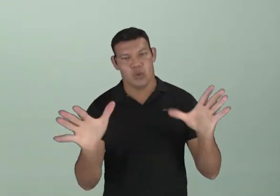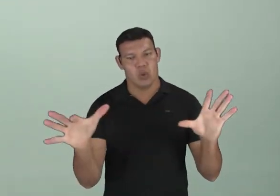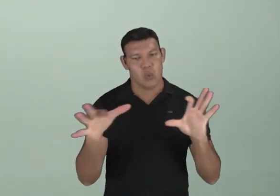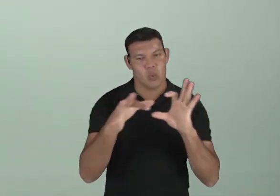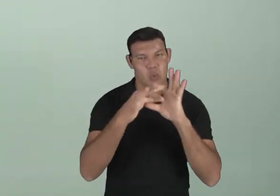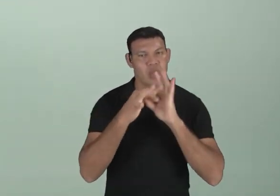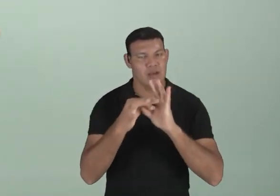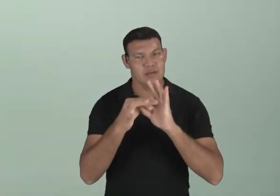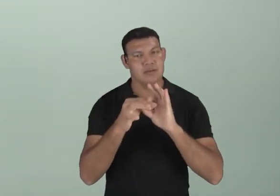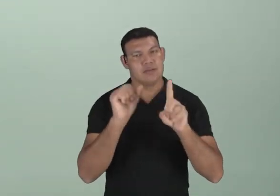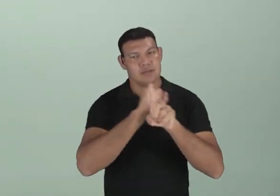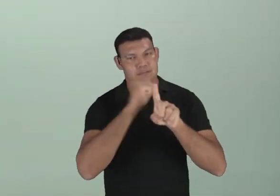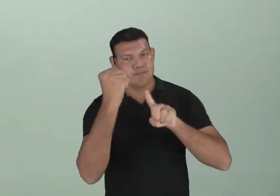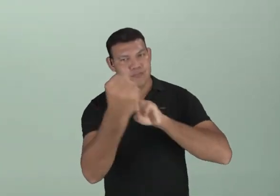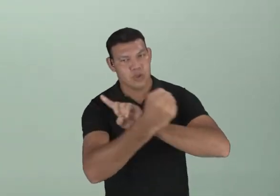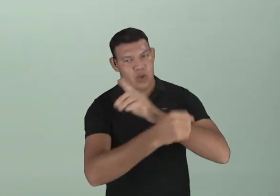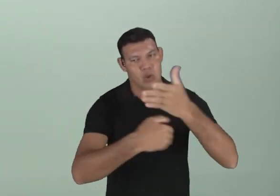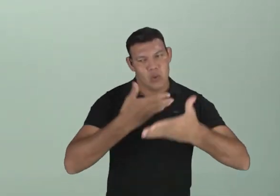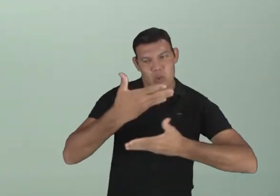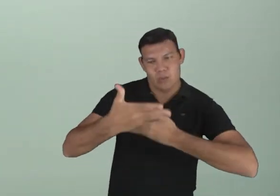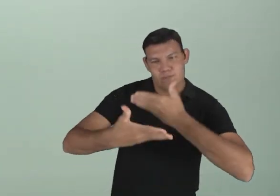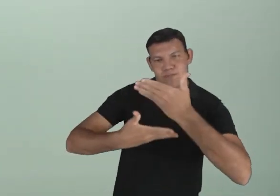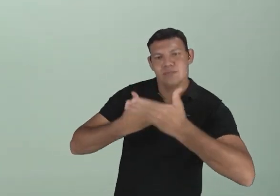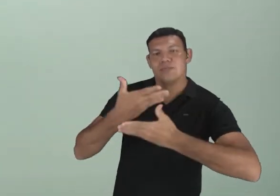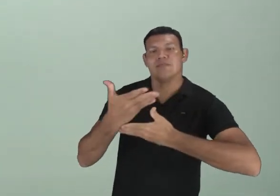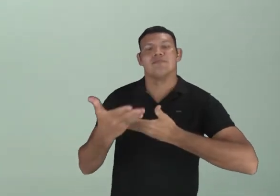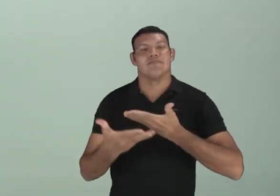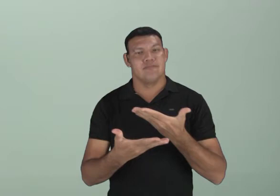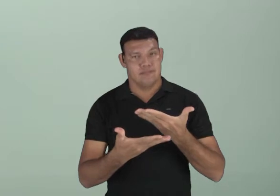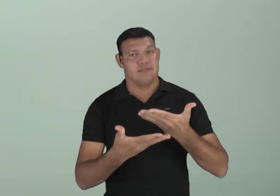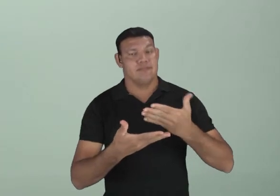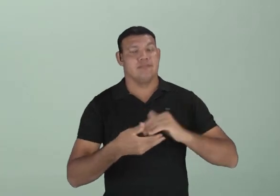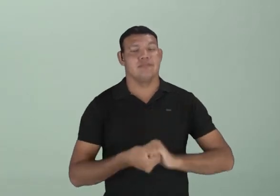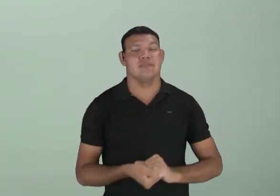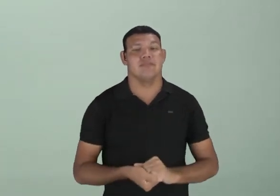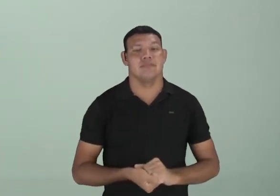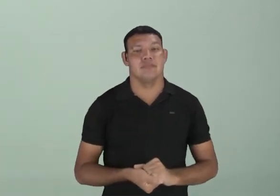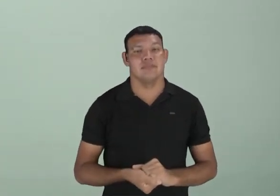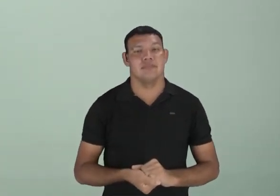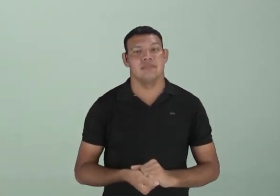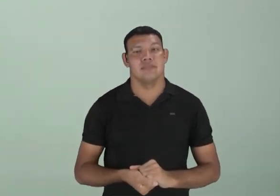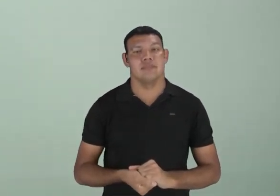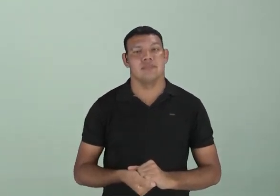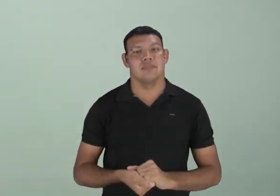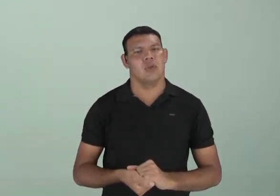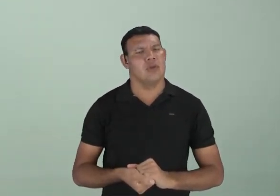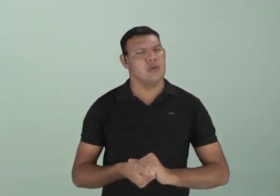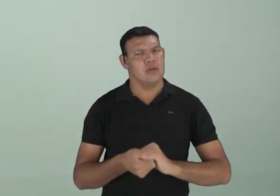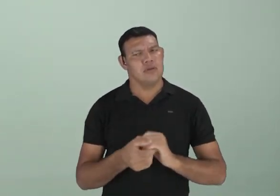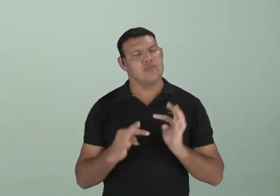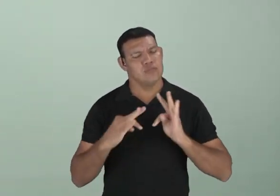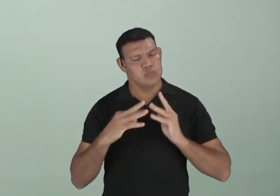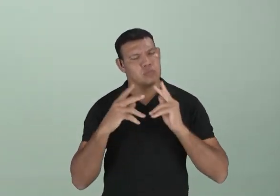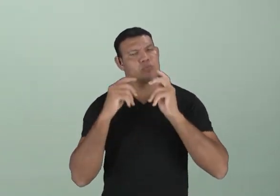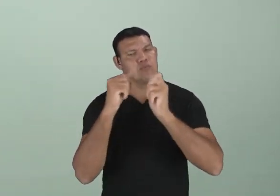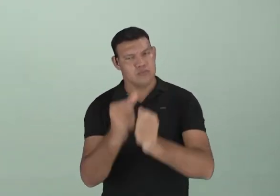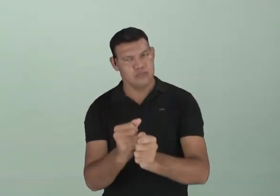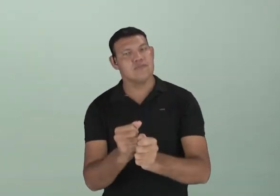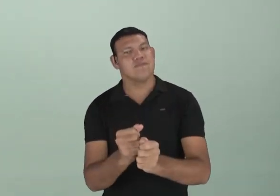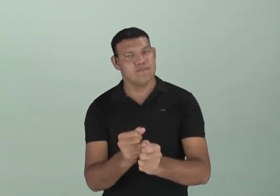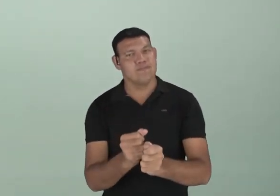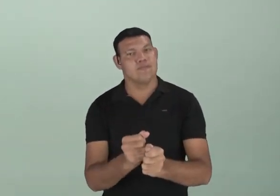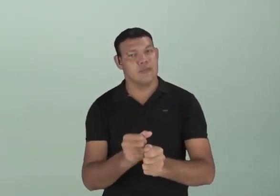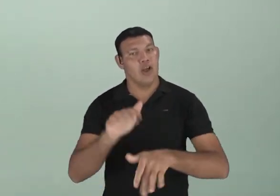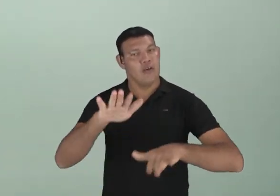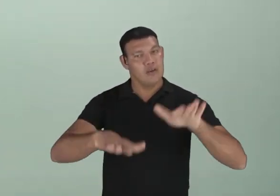vínculos sociais, as interações sociais que nós estabelecemos com outras pessoas, tudo depende do contexto social que